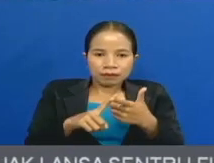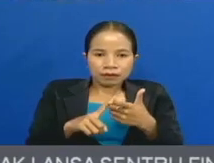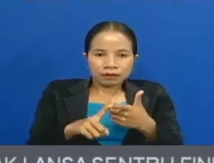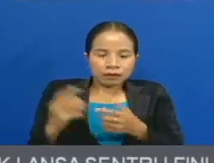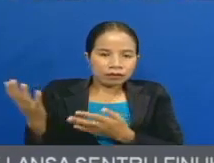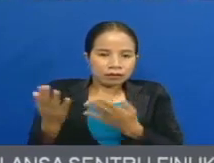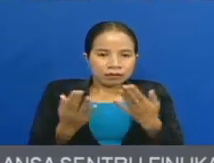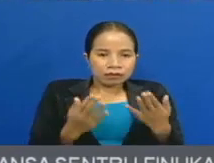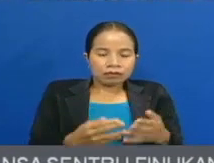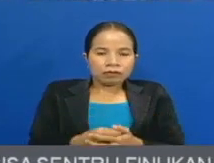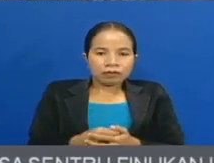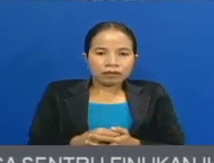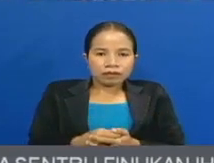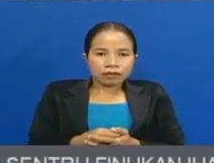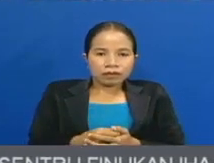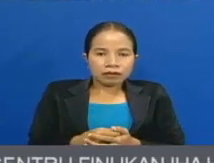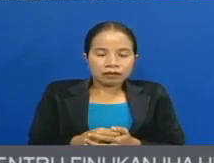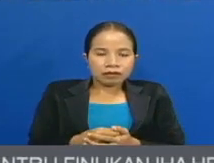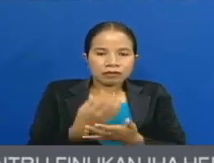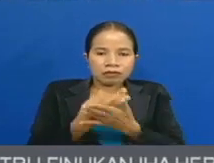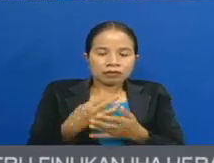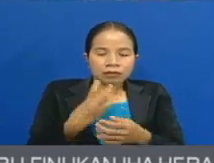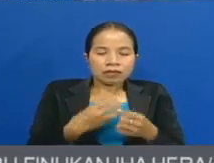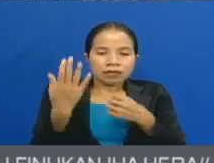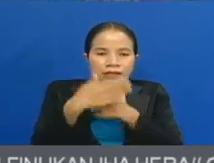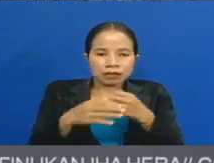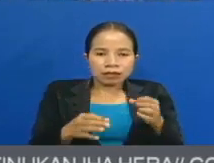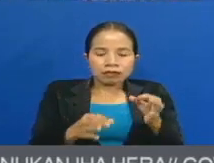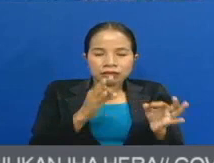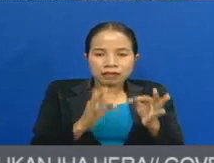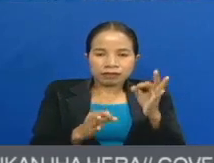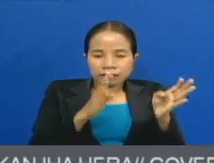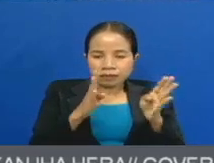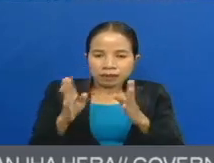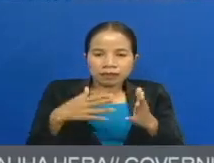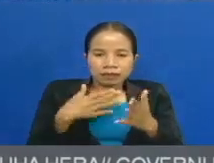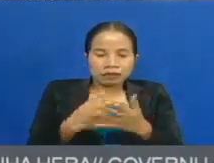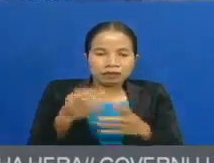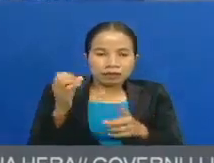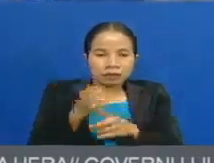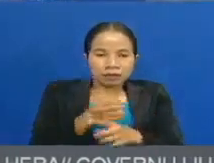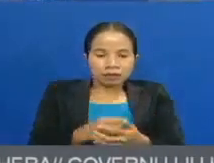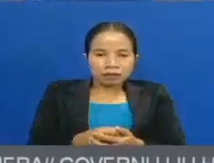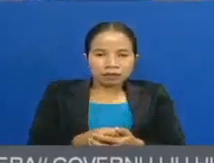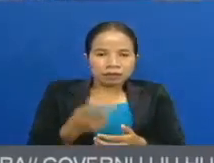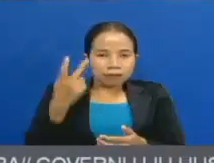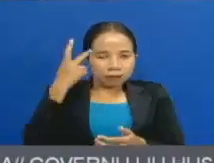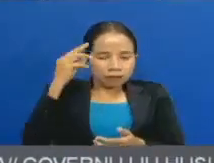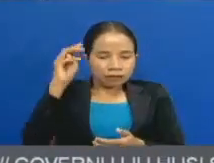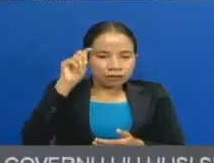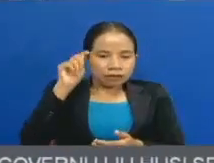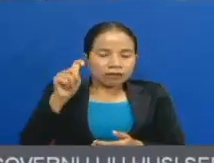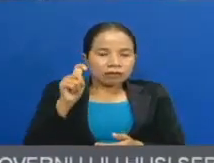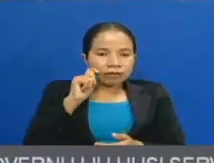lore receitas mais itinerário. Para ir a nem, tem preparação, nem tem que ir aqui. Oportunidade né? Primeiro-ministro Taur